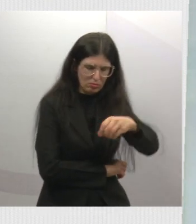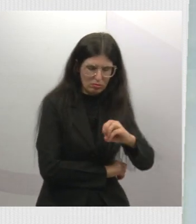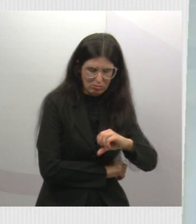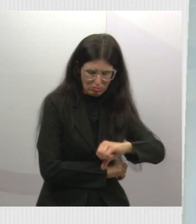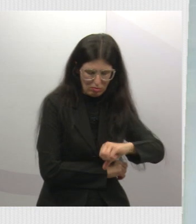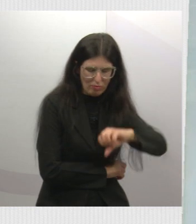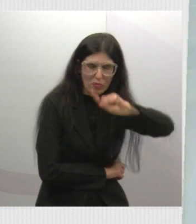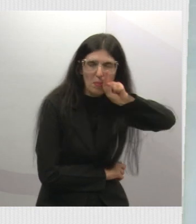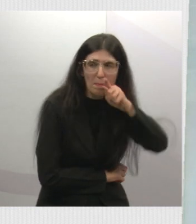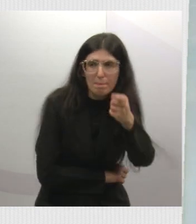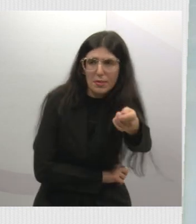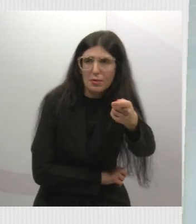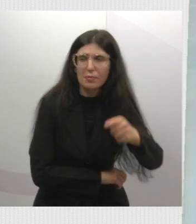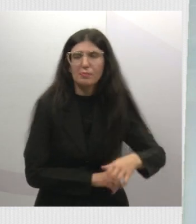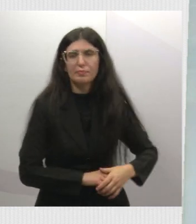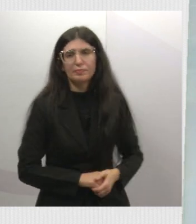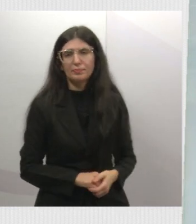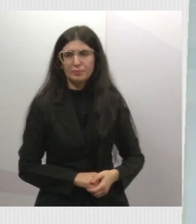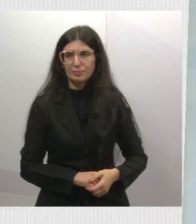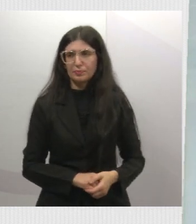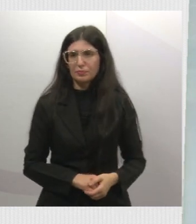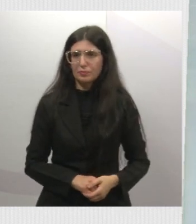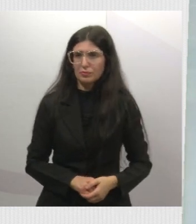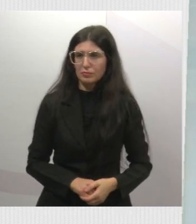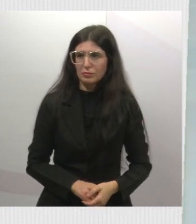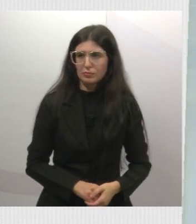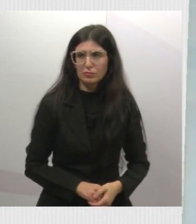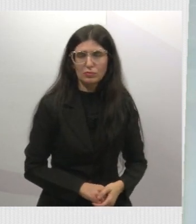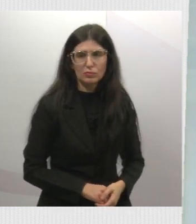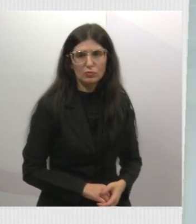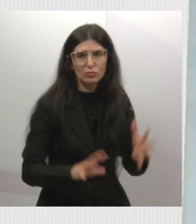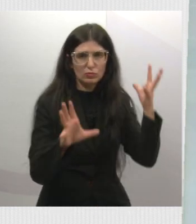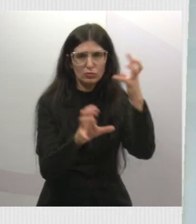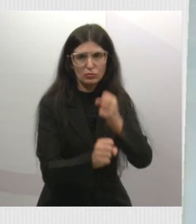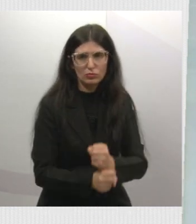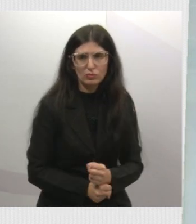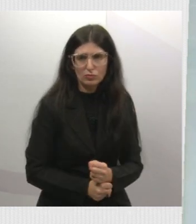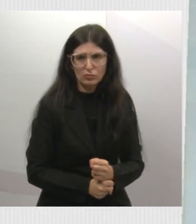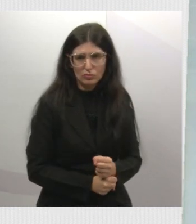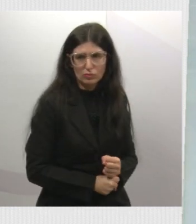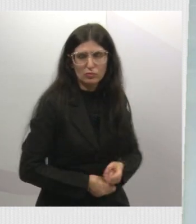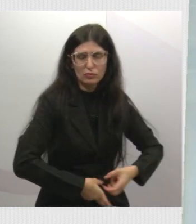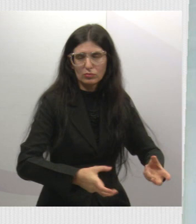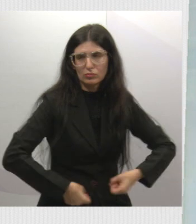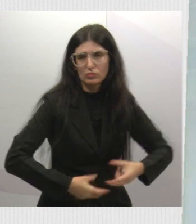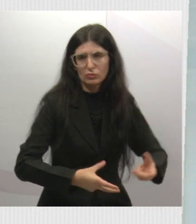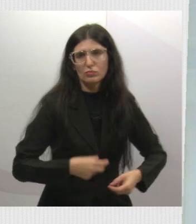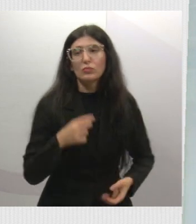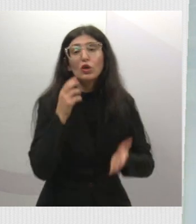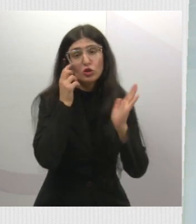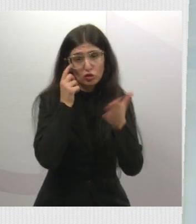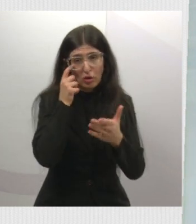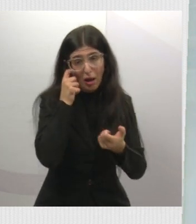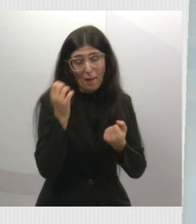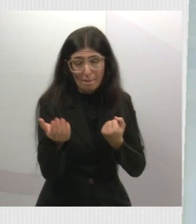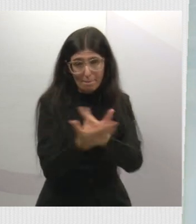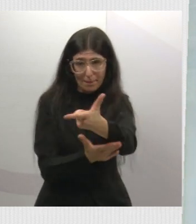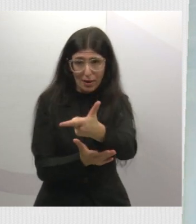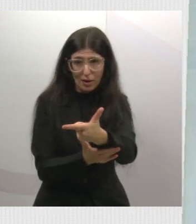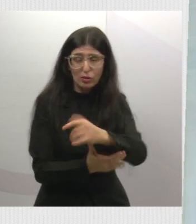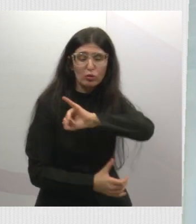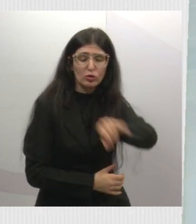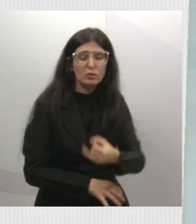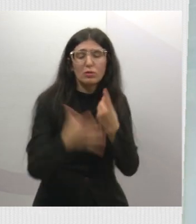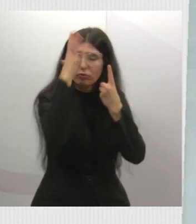1.281.979.000, que é o equivalente às receitas orçadas, e liquidado até esse primeiro quadrimestre